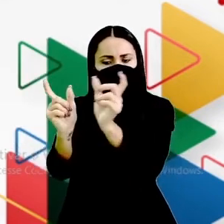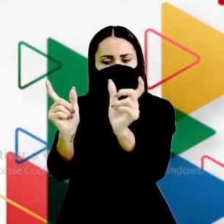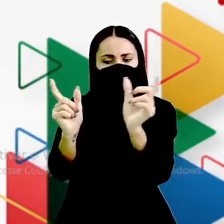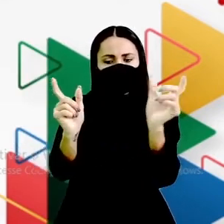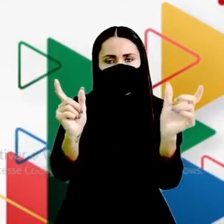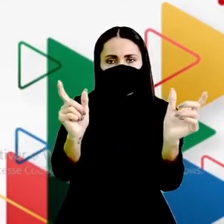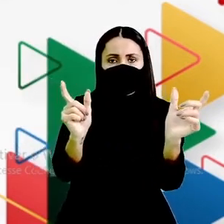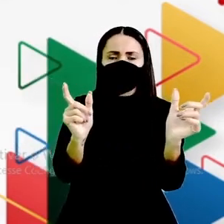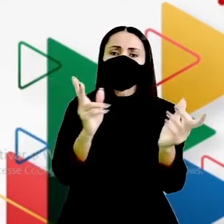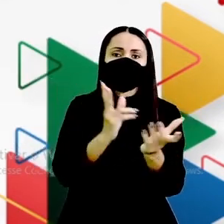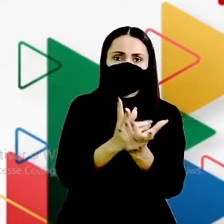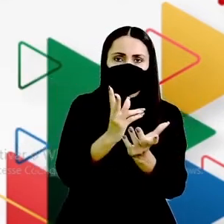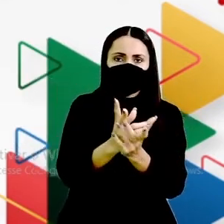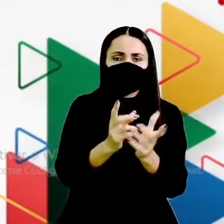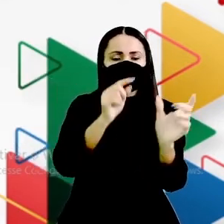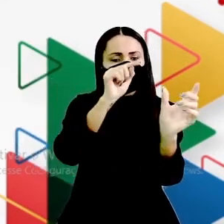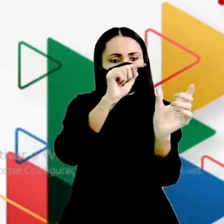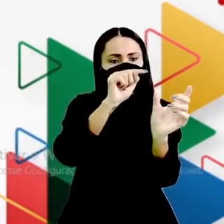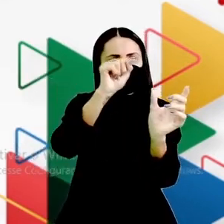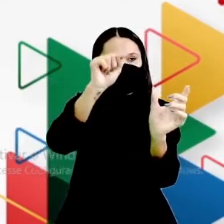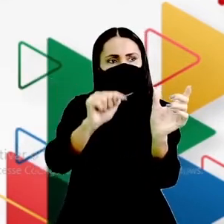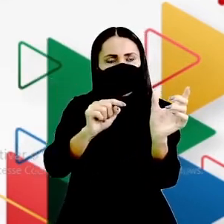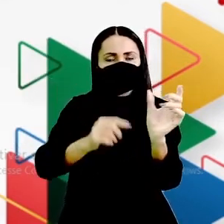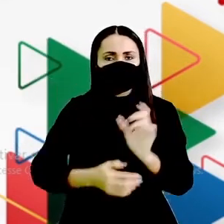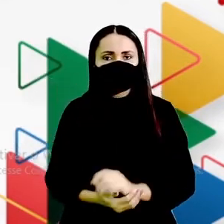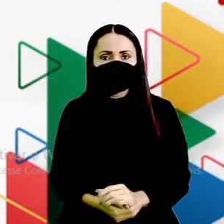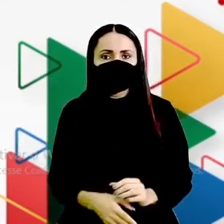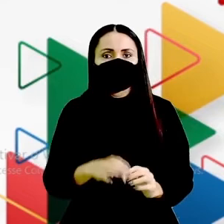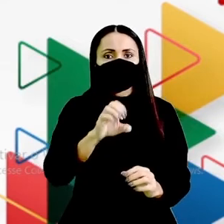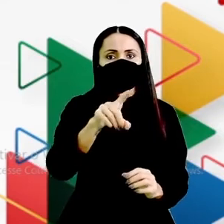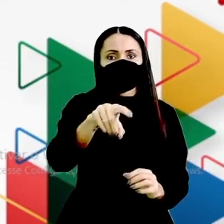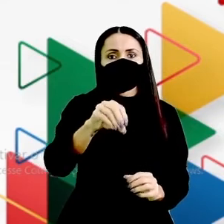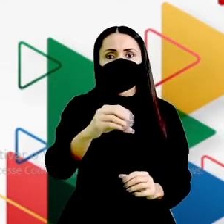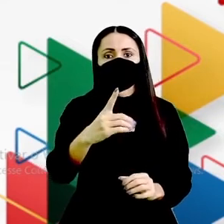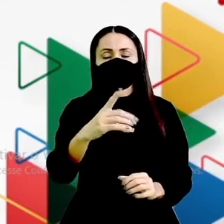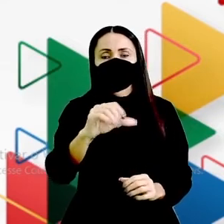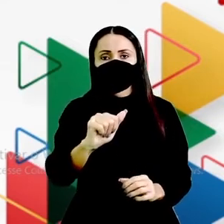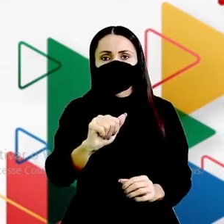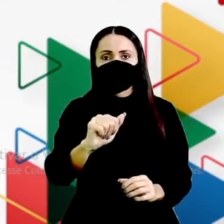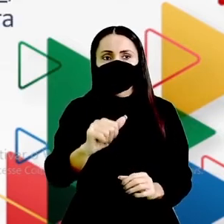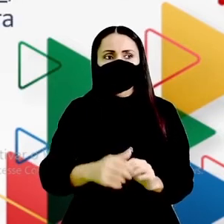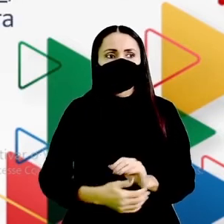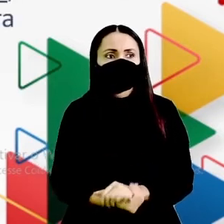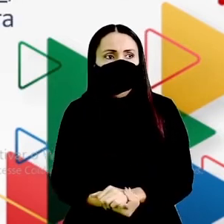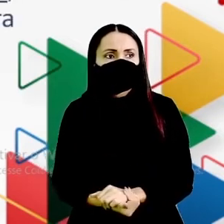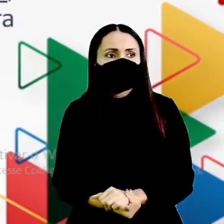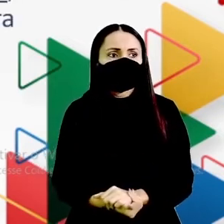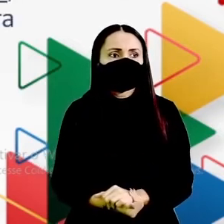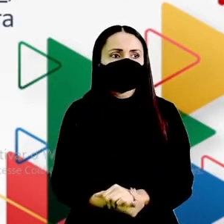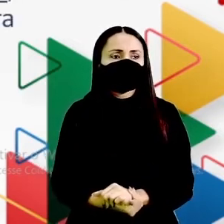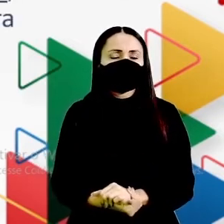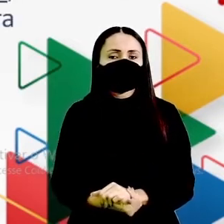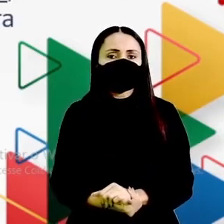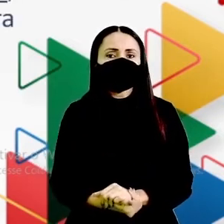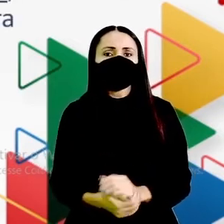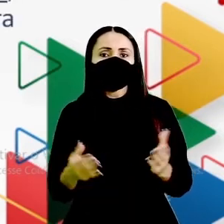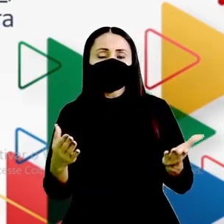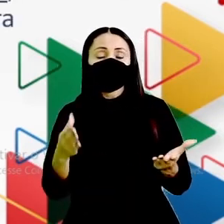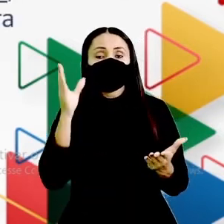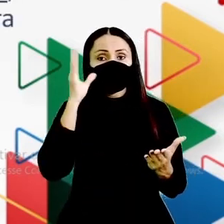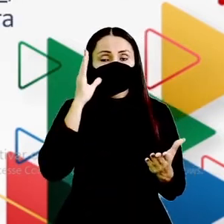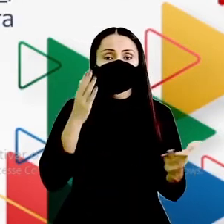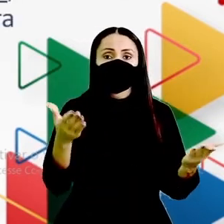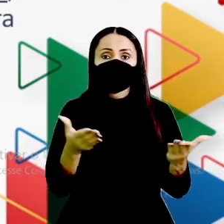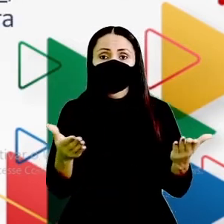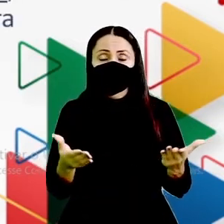para a esquerda. Êxodo, abóbora, rápido e córrego. Simbora para as paroxítonas? Vamos lá. Uma curiosidade, né, Paulo? Uma vez você me disse, a gente